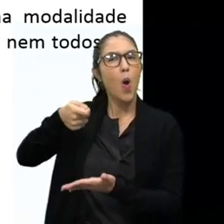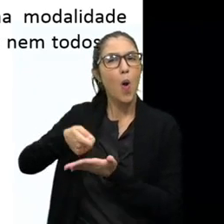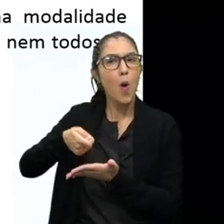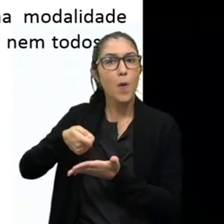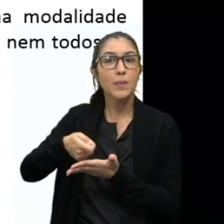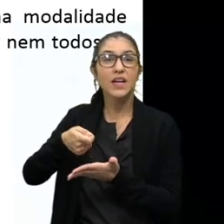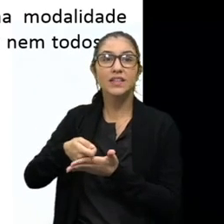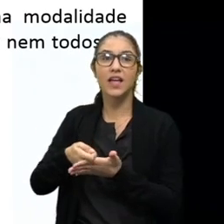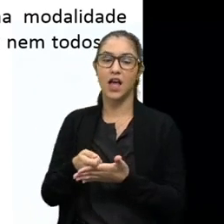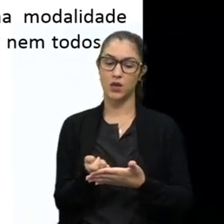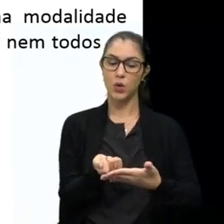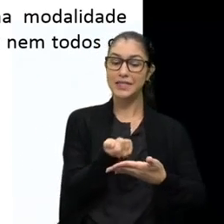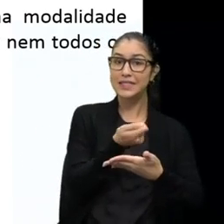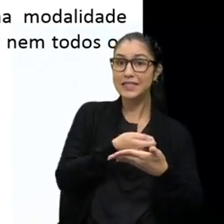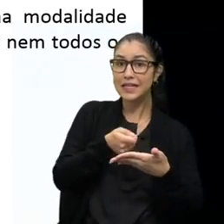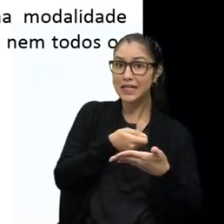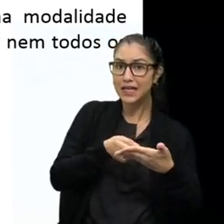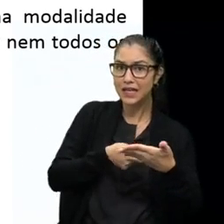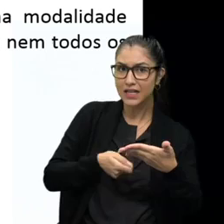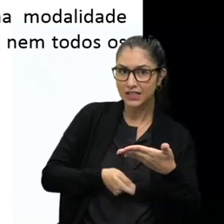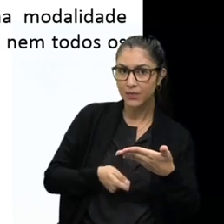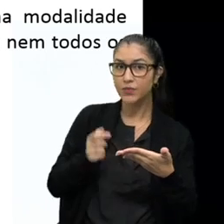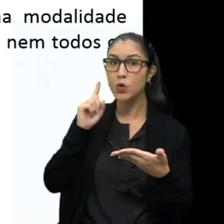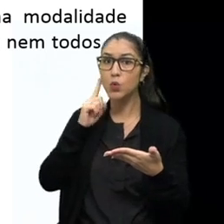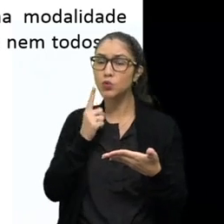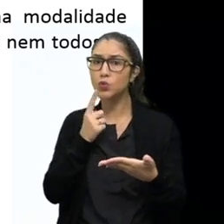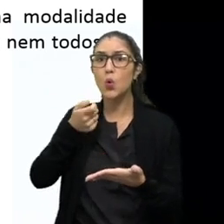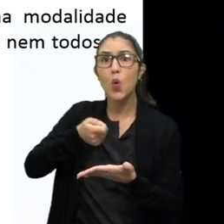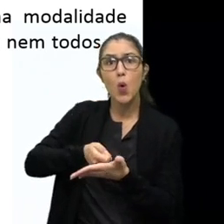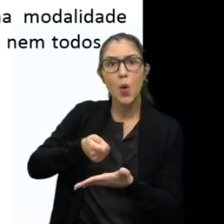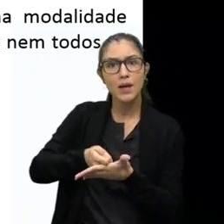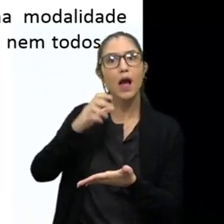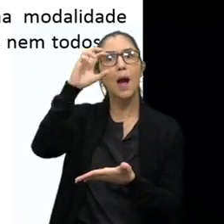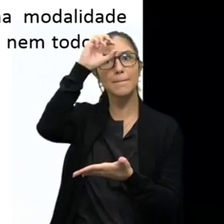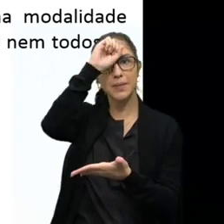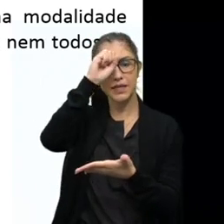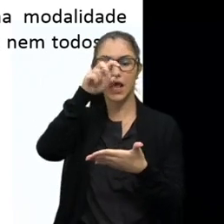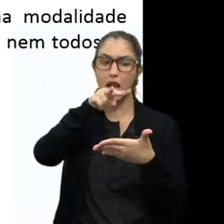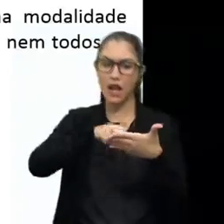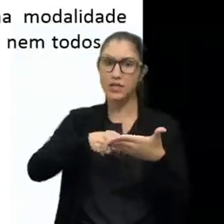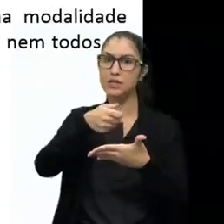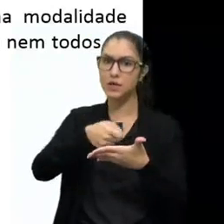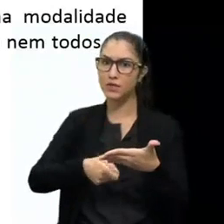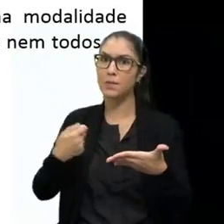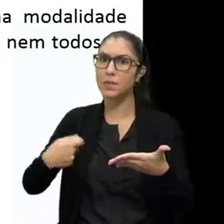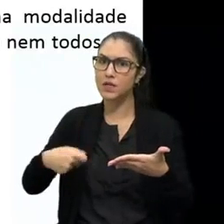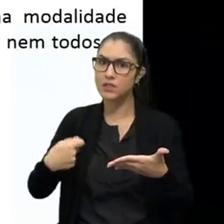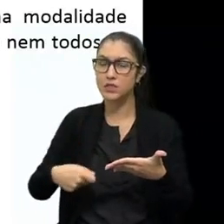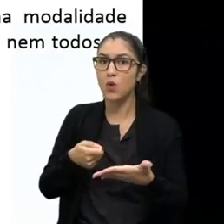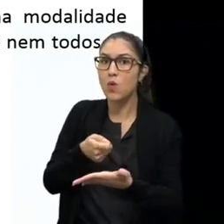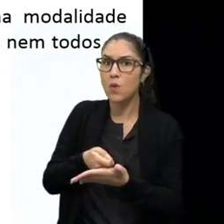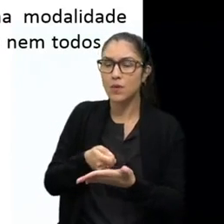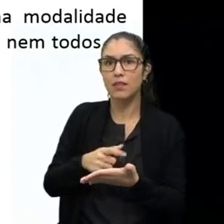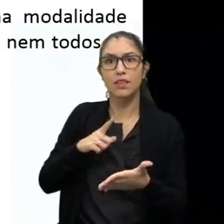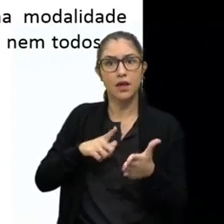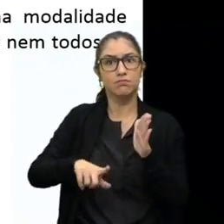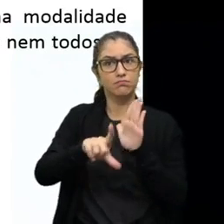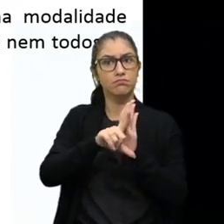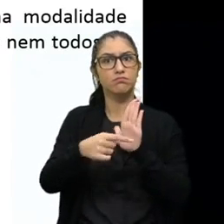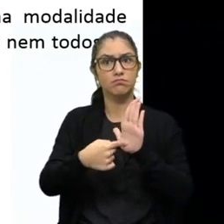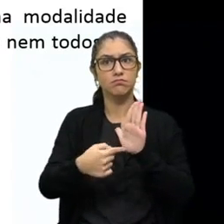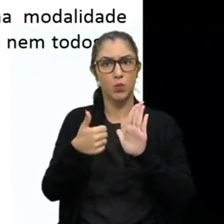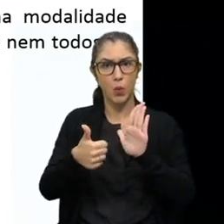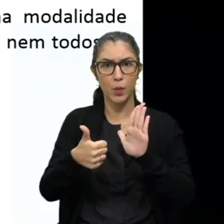na modalidade escrita. O surdo é obrigado a aprender a ler e escrever. Isso está na lei, tá bom,